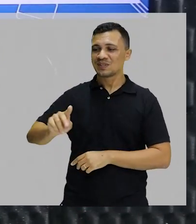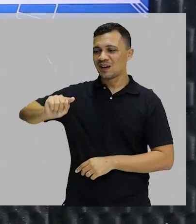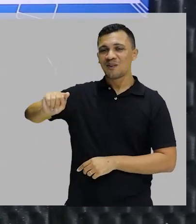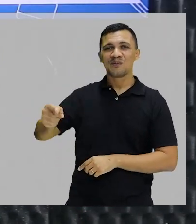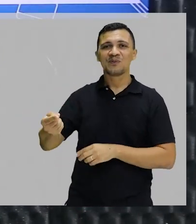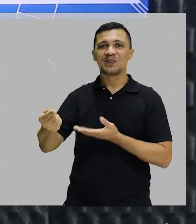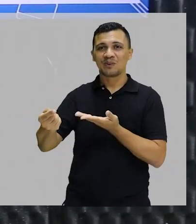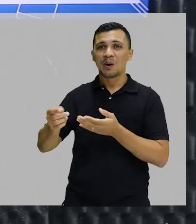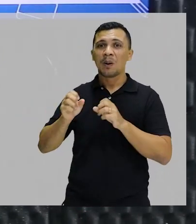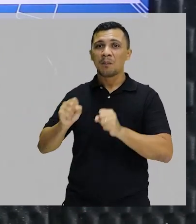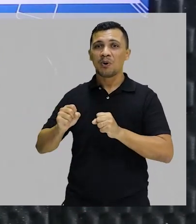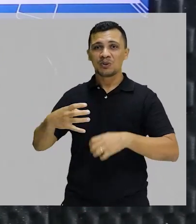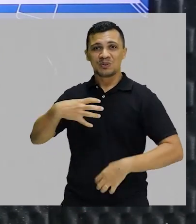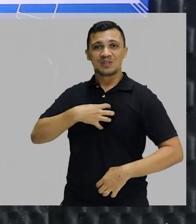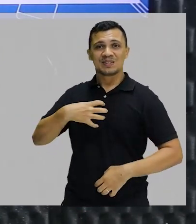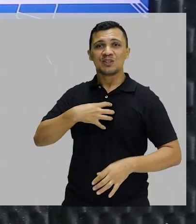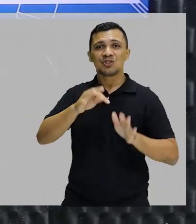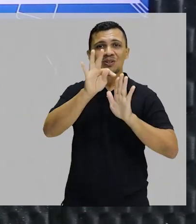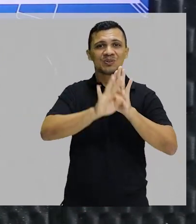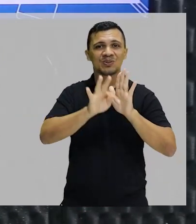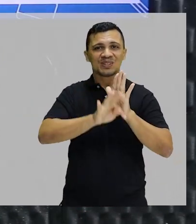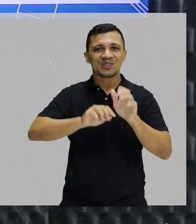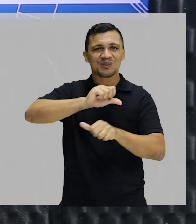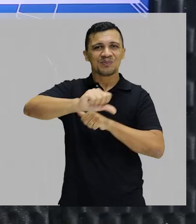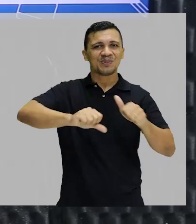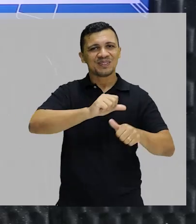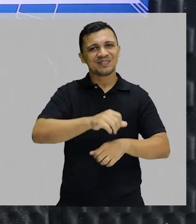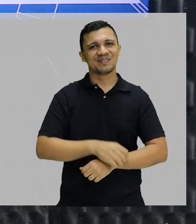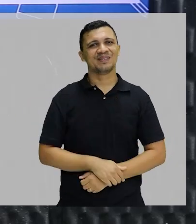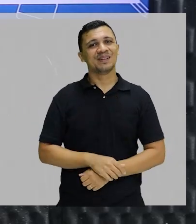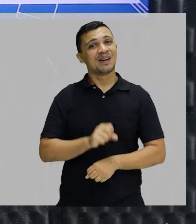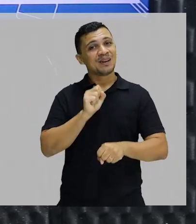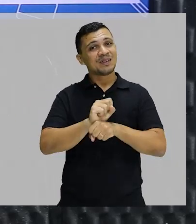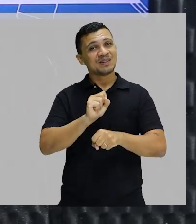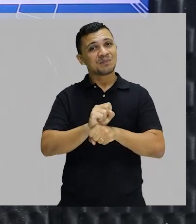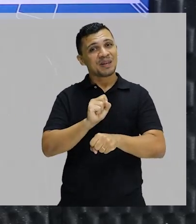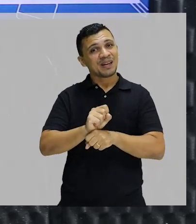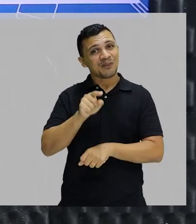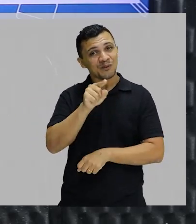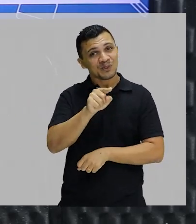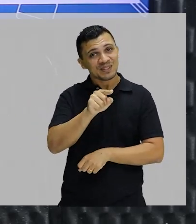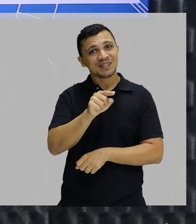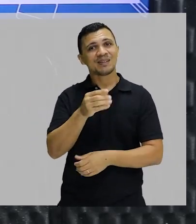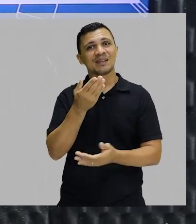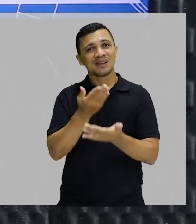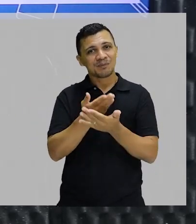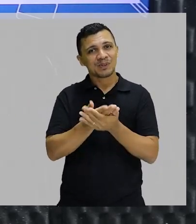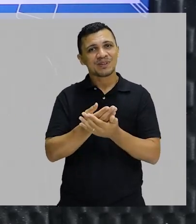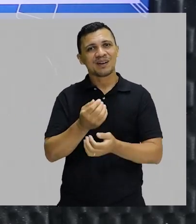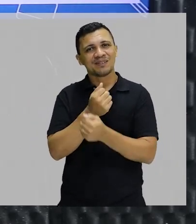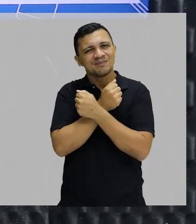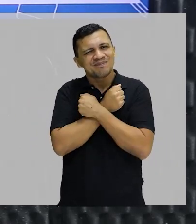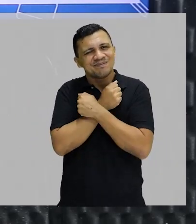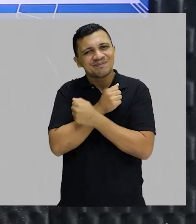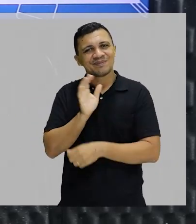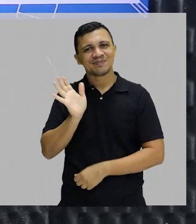mudar totalmente o sentido do texto. É isso, eu aguardo vocês na próxima aula. Um grande abraço.